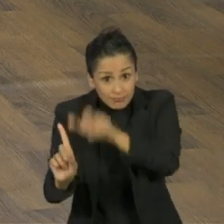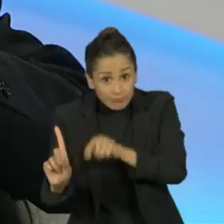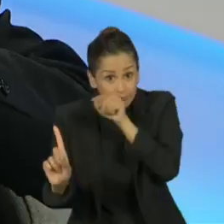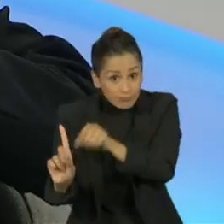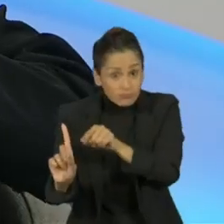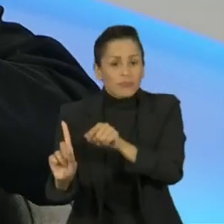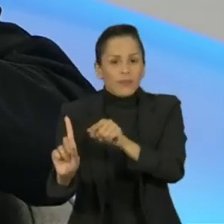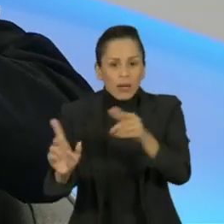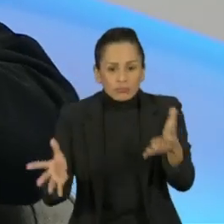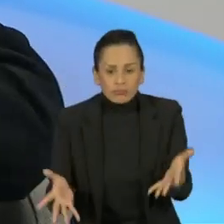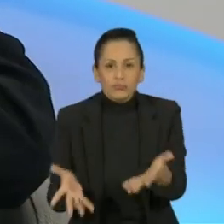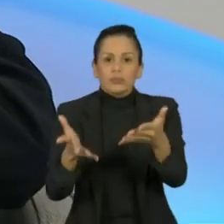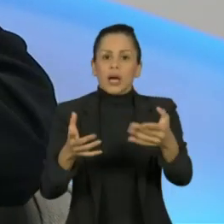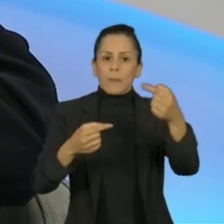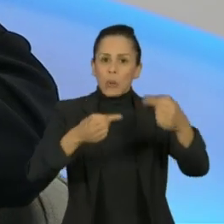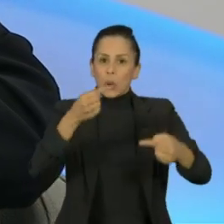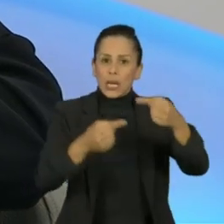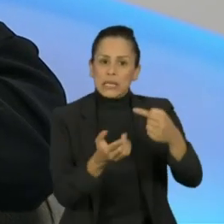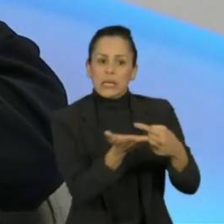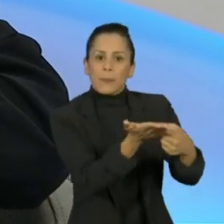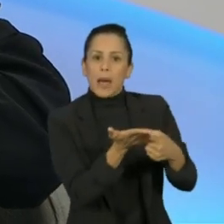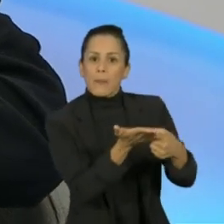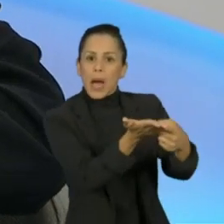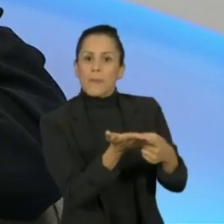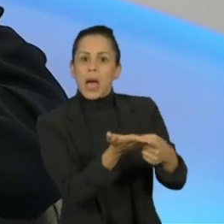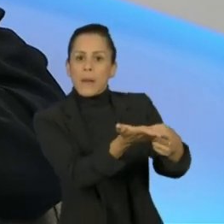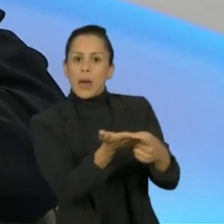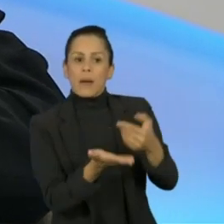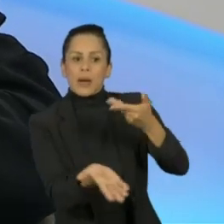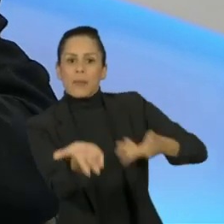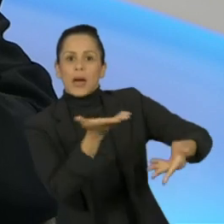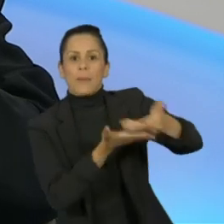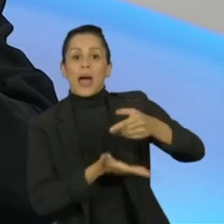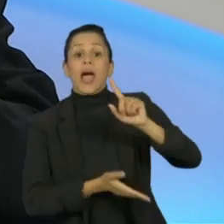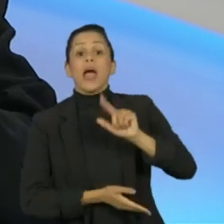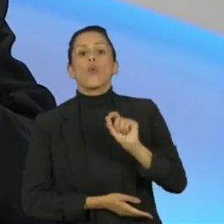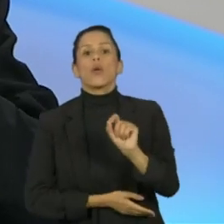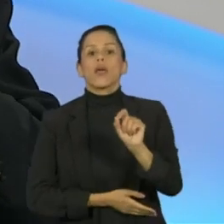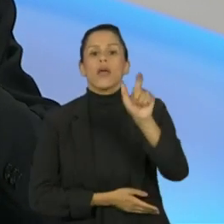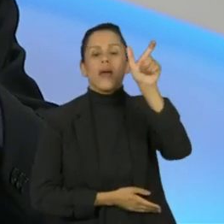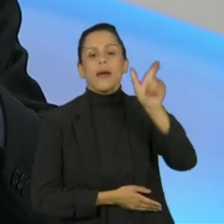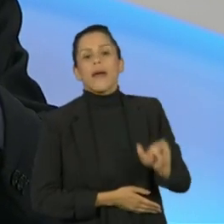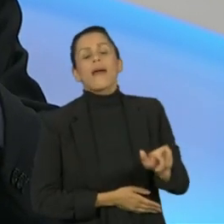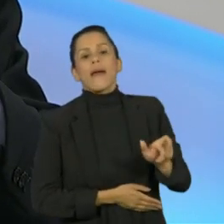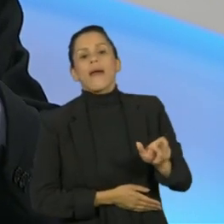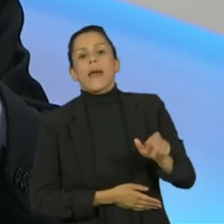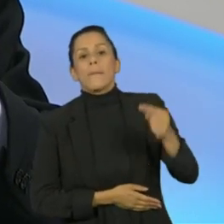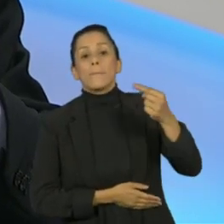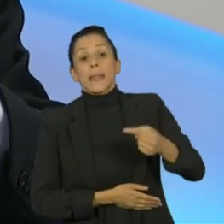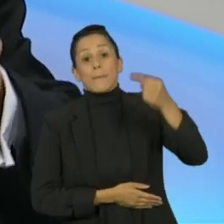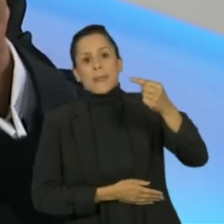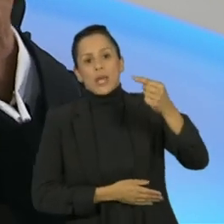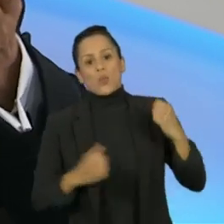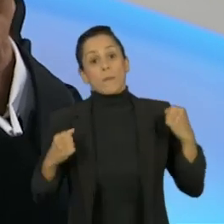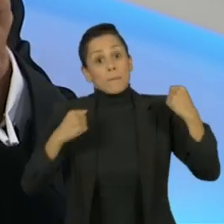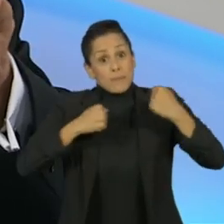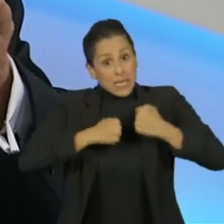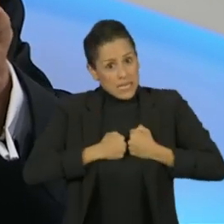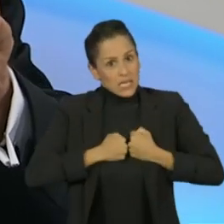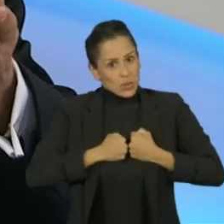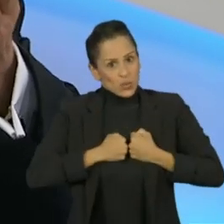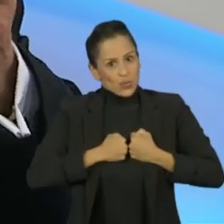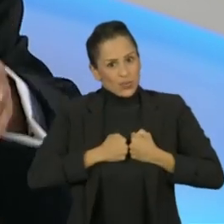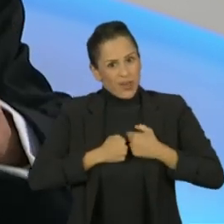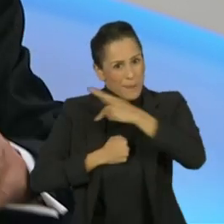no fronte inóspito dessas negociações, é o primeiro-ministro. E se ele perder sustentação política, ele